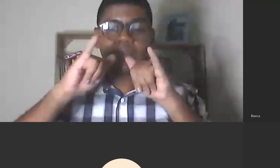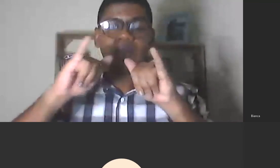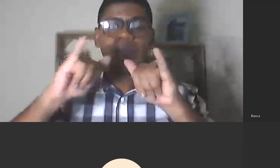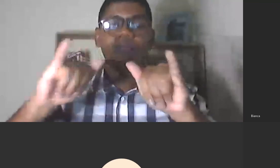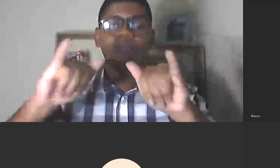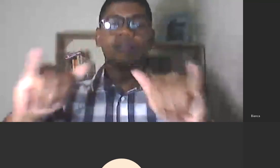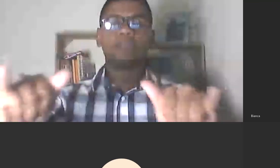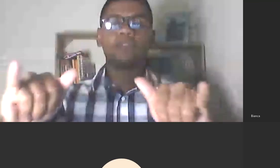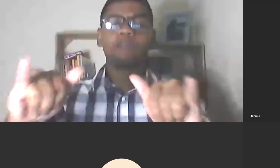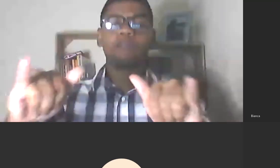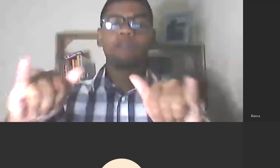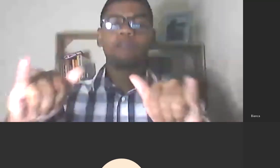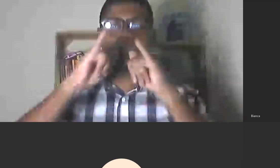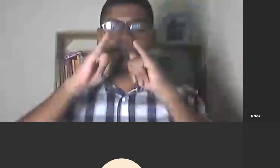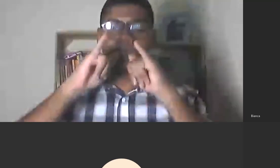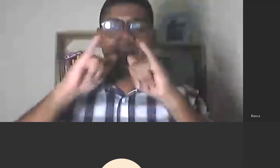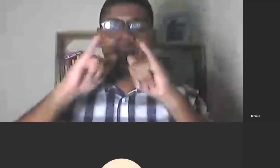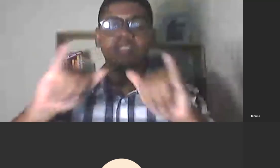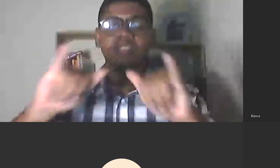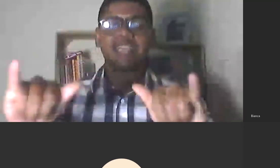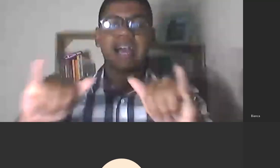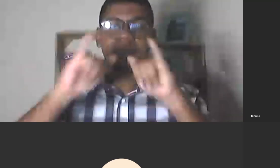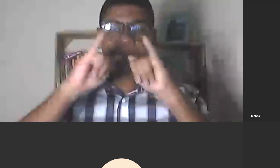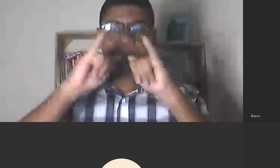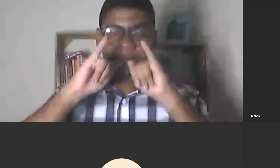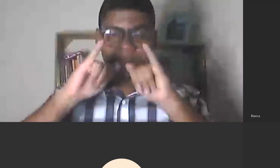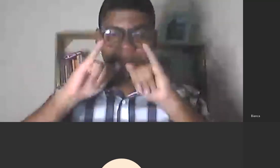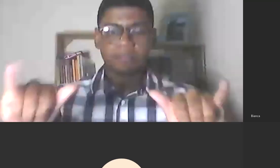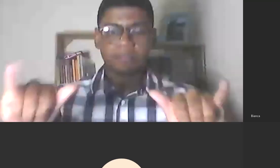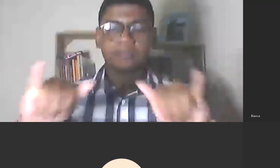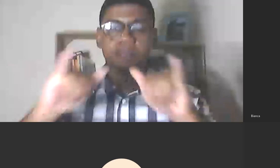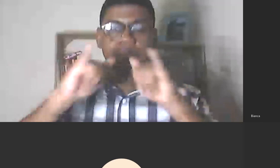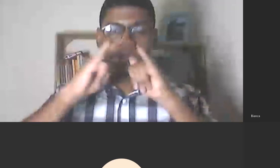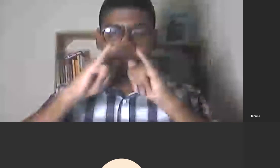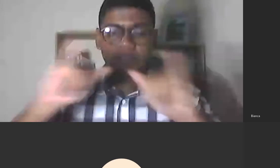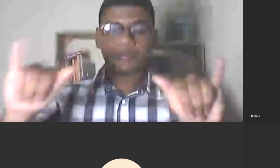boca para o espaço neutro. Avisar.